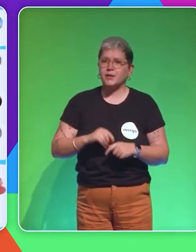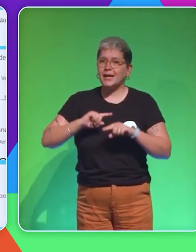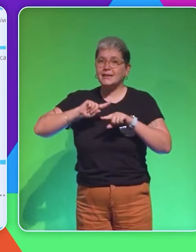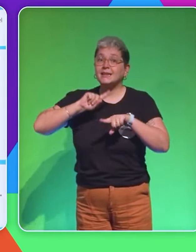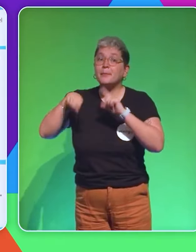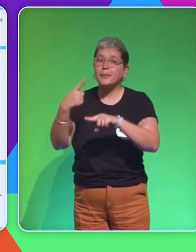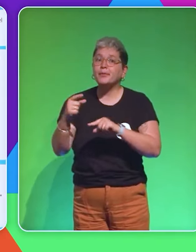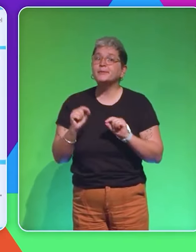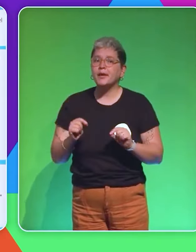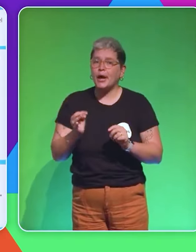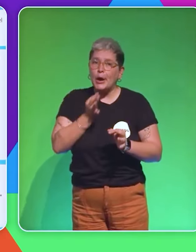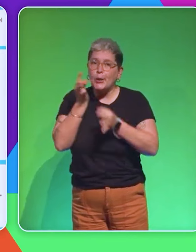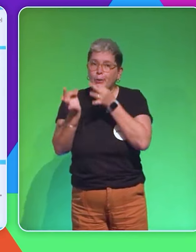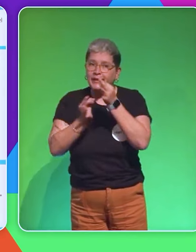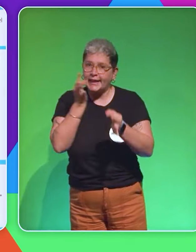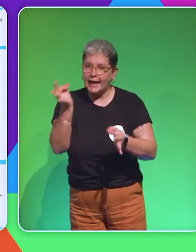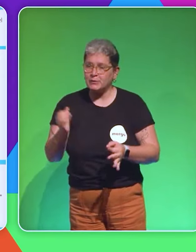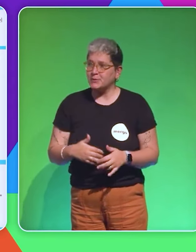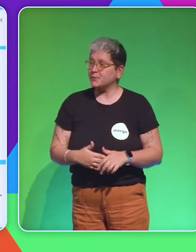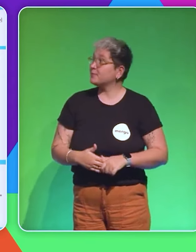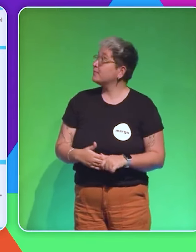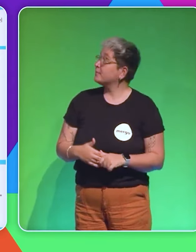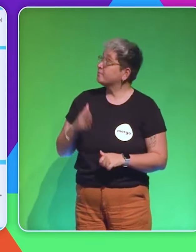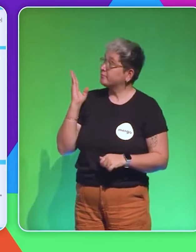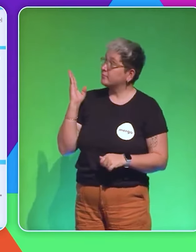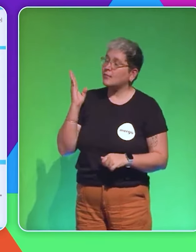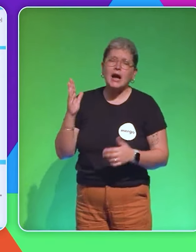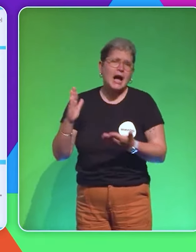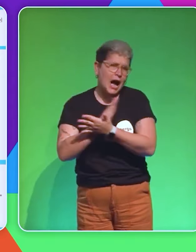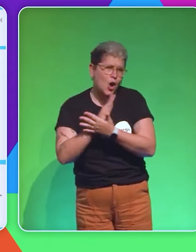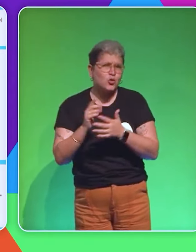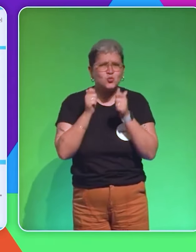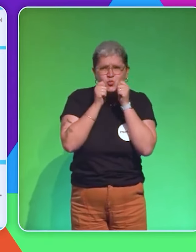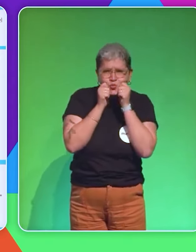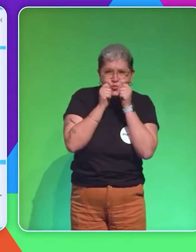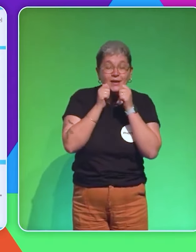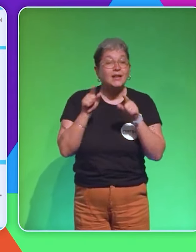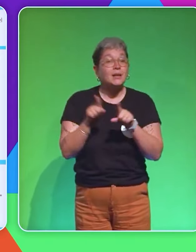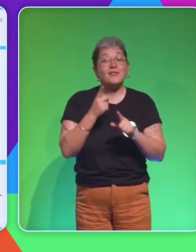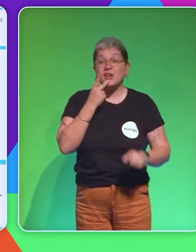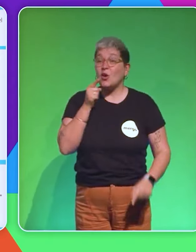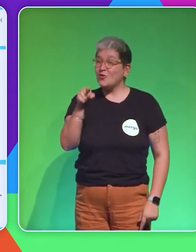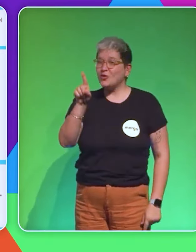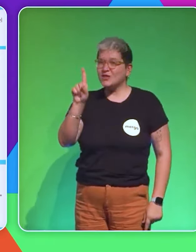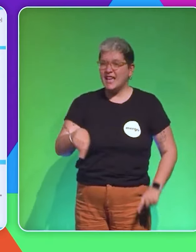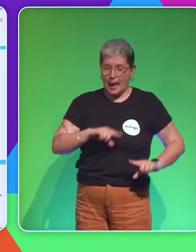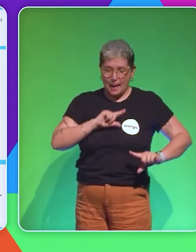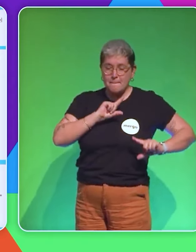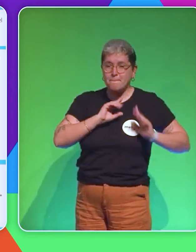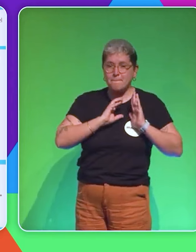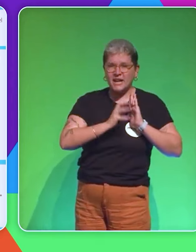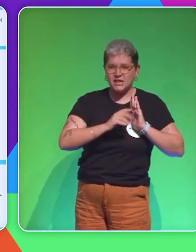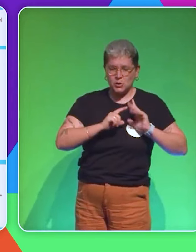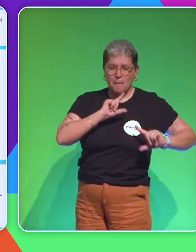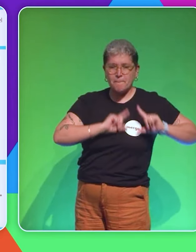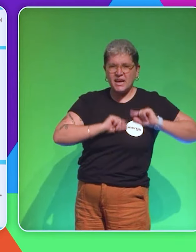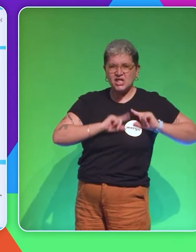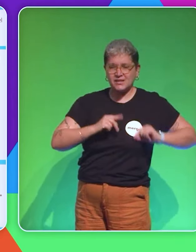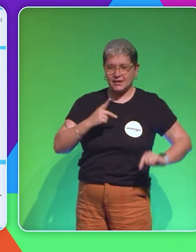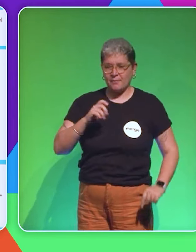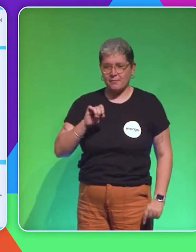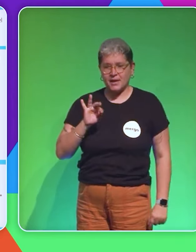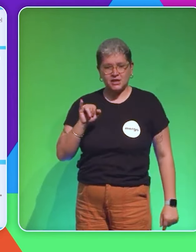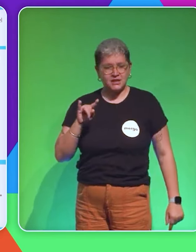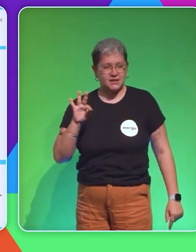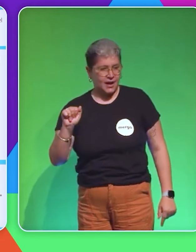comentários né alguns comentários bonitinhos até petista me chamaram né E aí qual